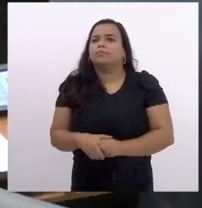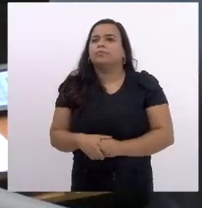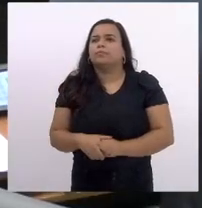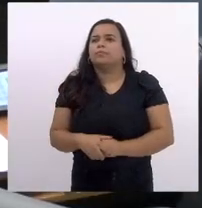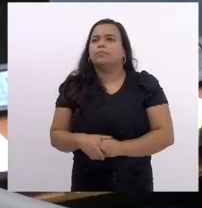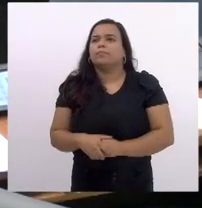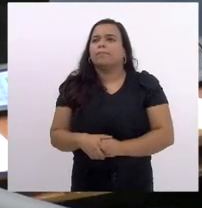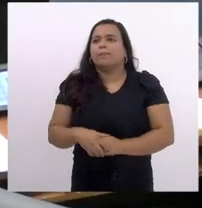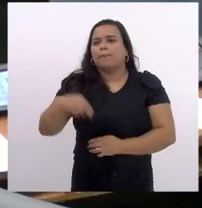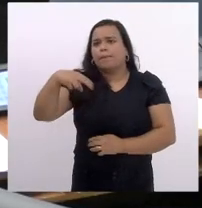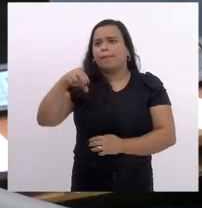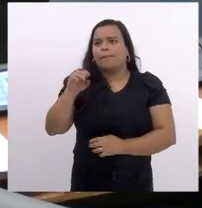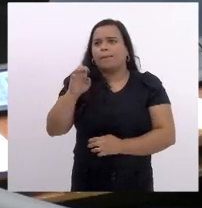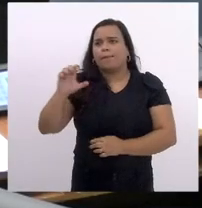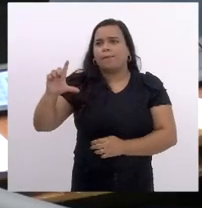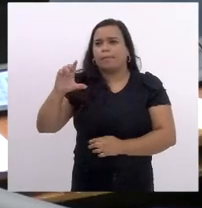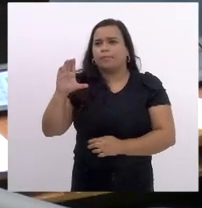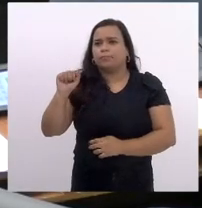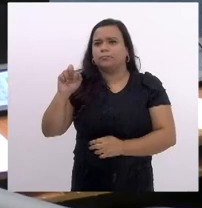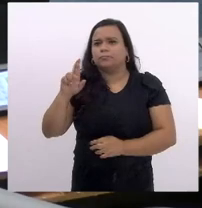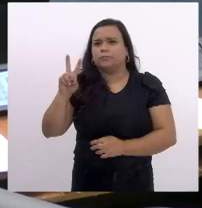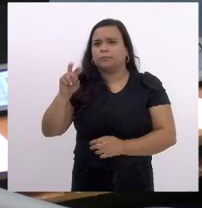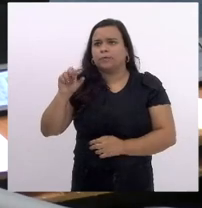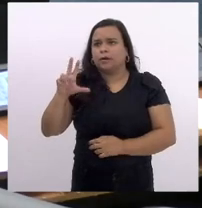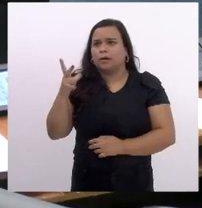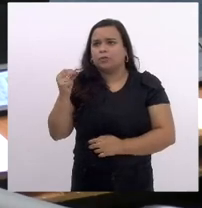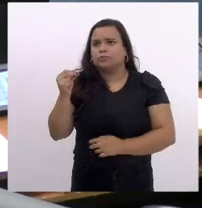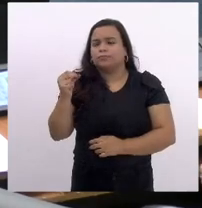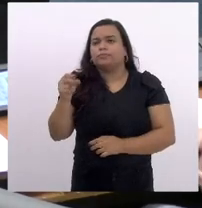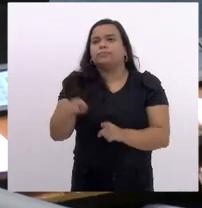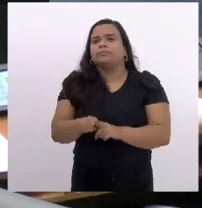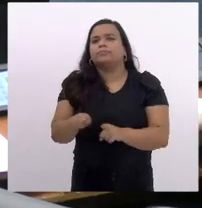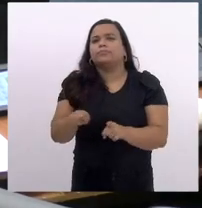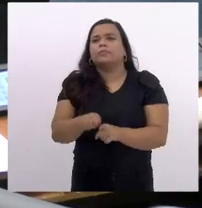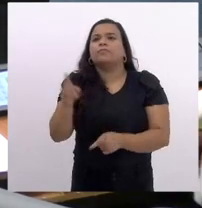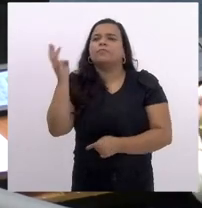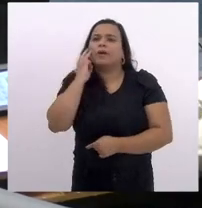Deputado Noel de Carvalho. Deputado Valdeque Carneiro.